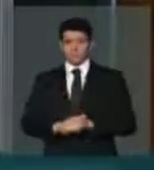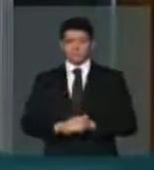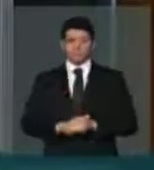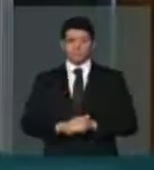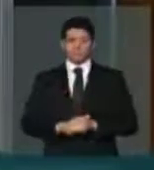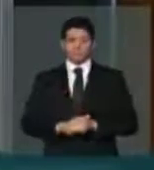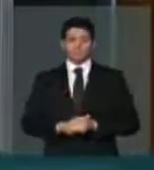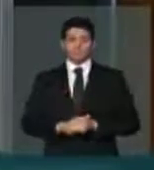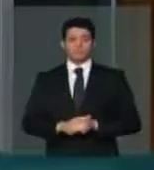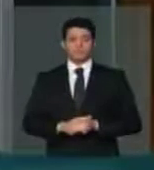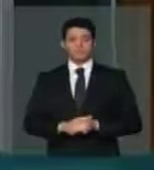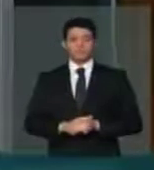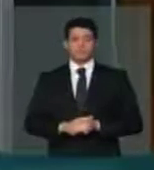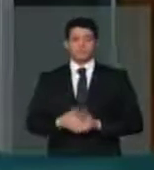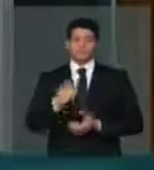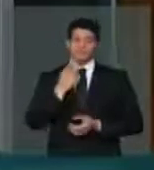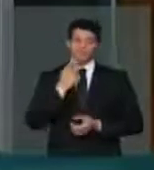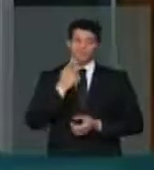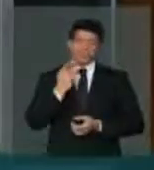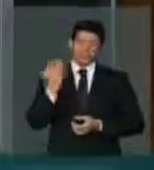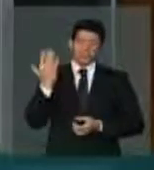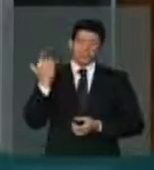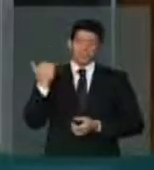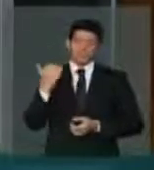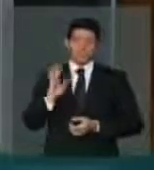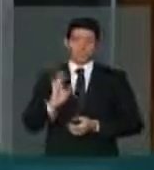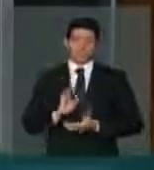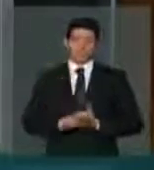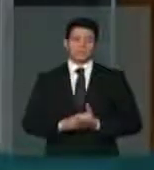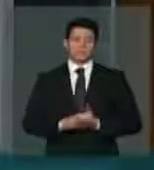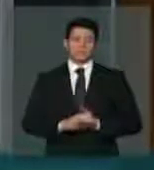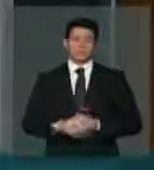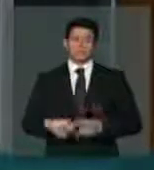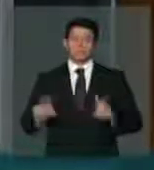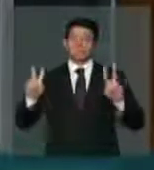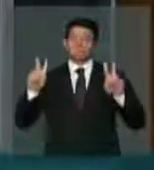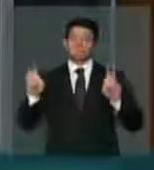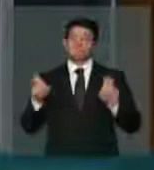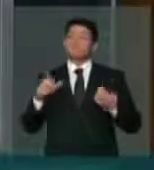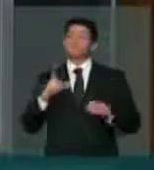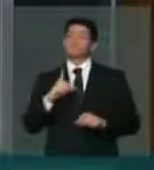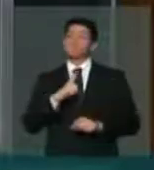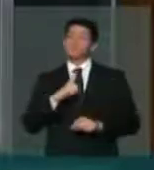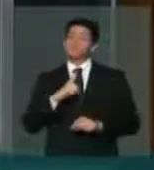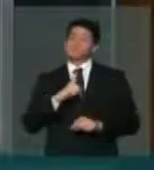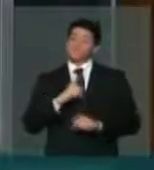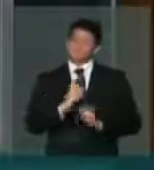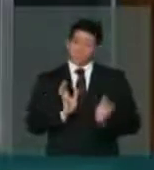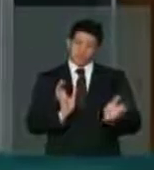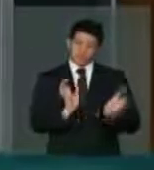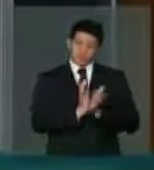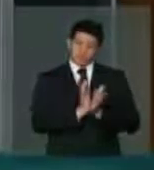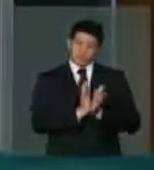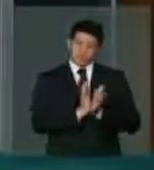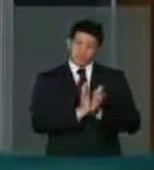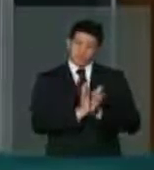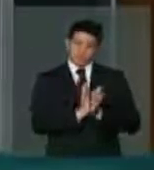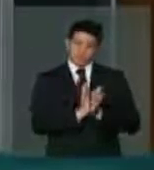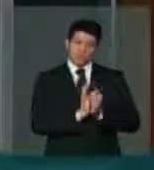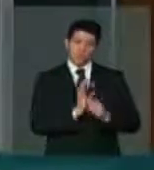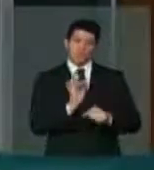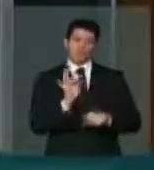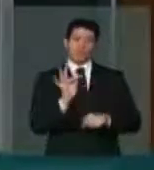Uma vez disseram, presidente, que existem os partidos formais